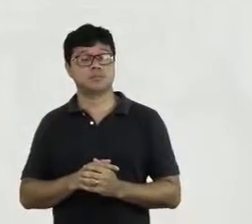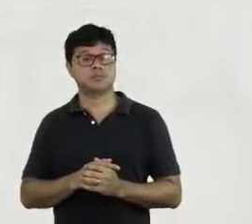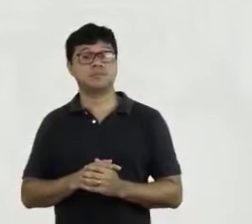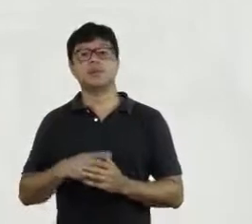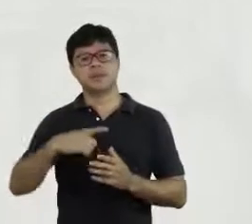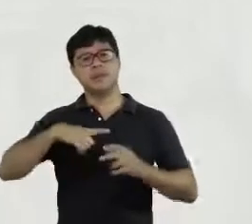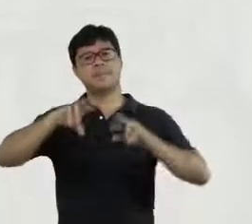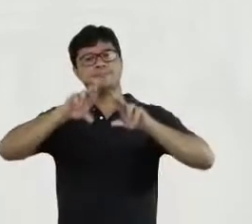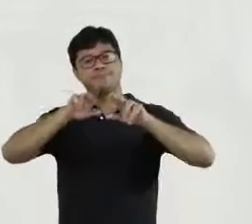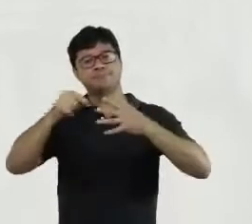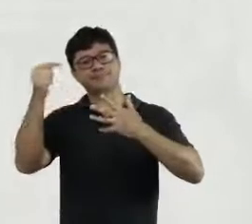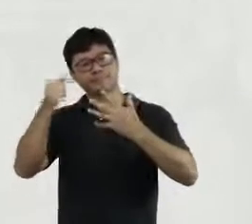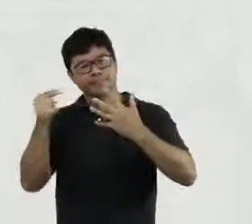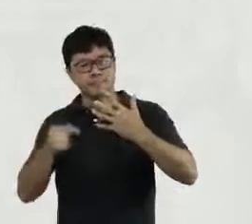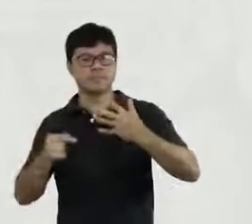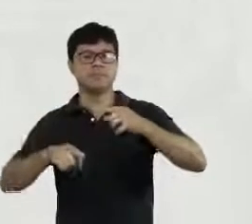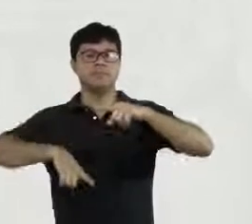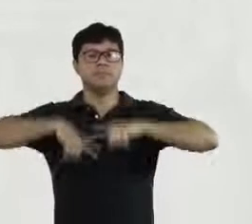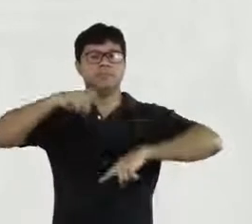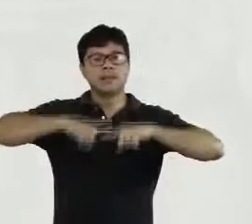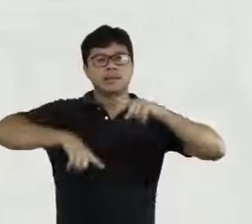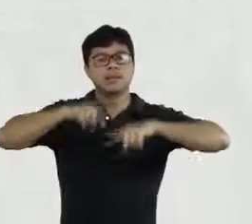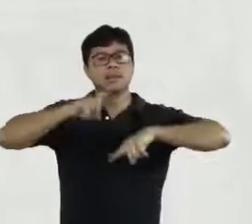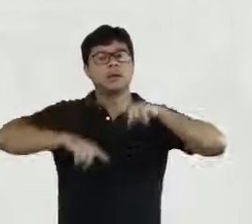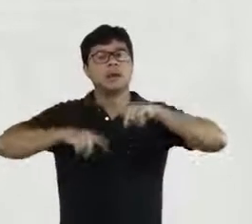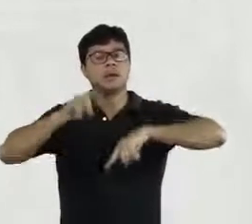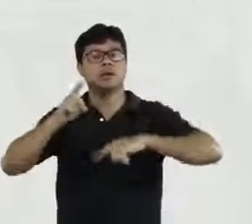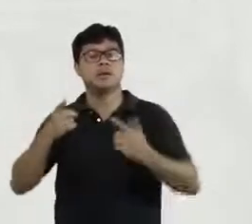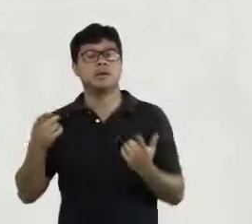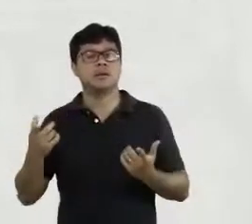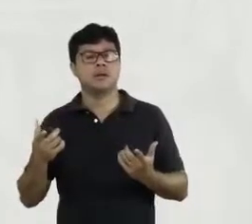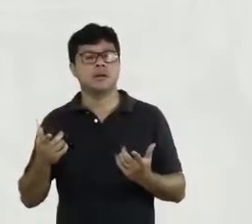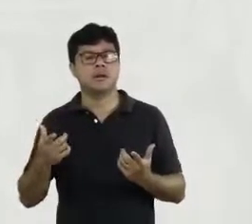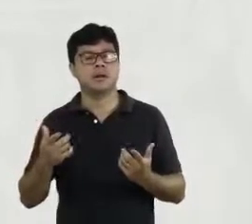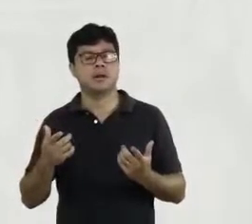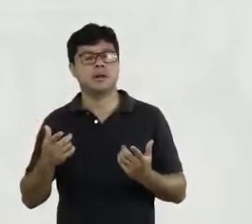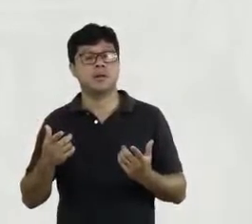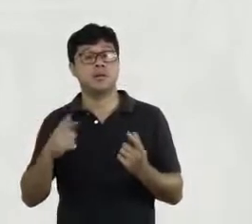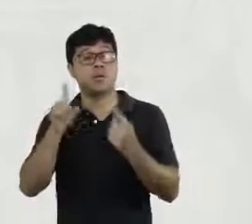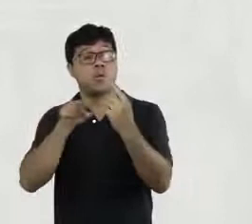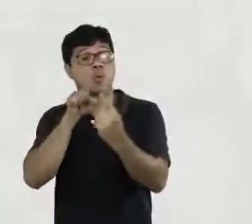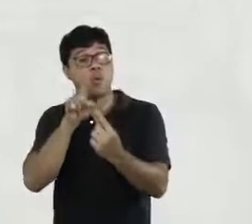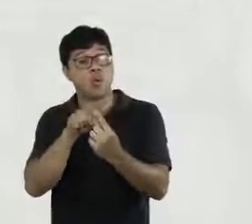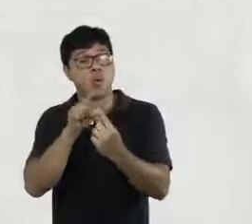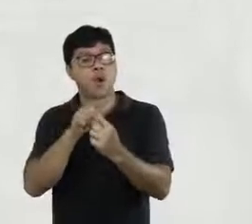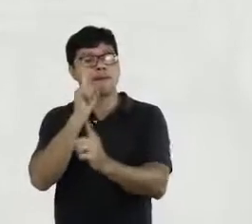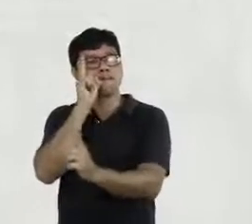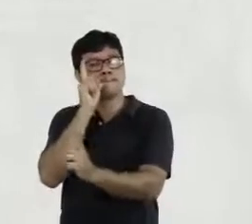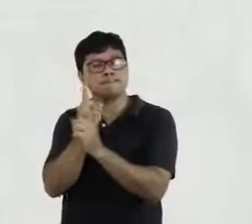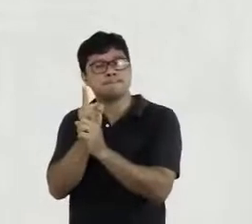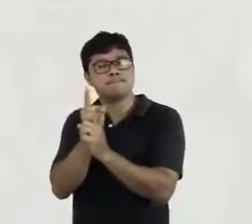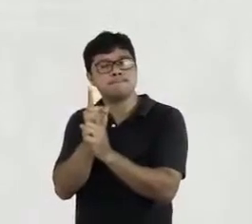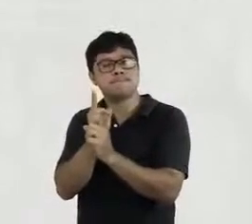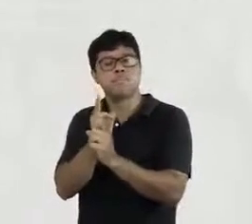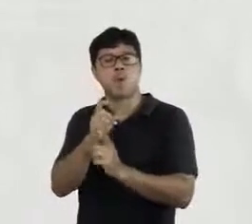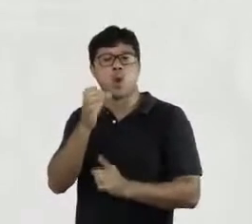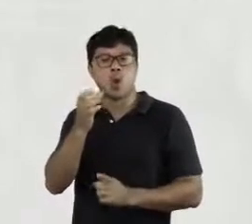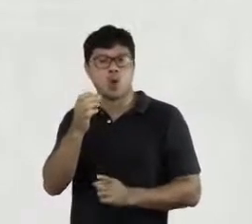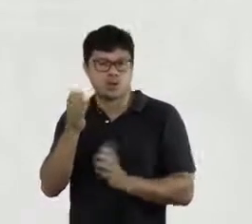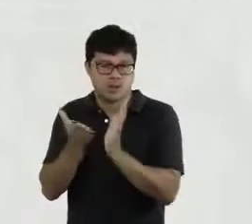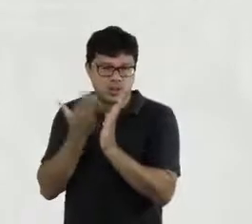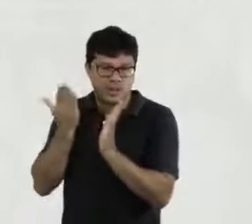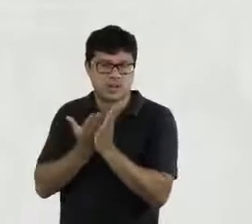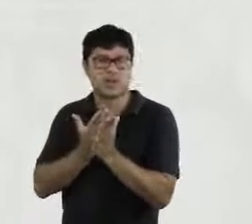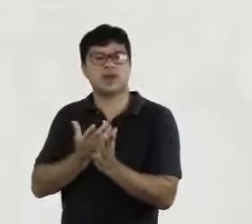desses vários aspectos materiais que com o objetivo de identificar a obra, né,